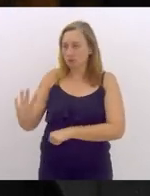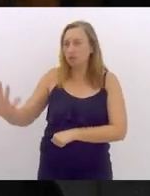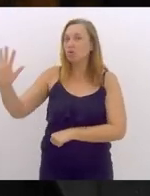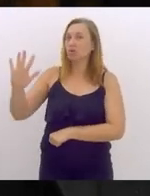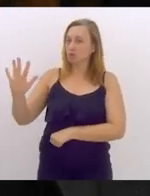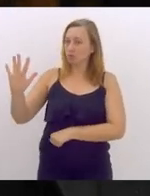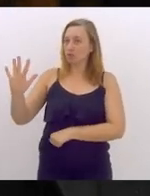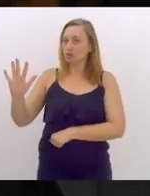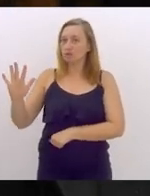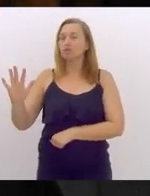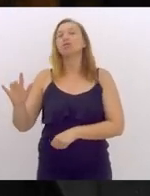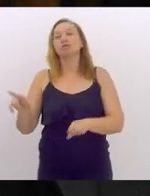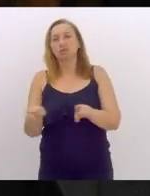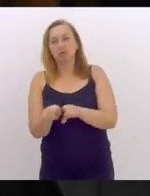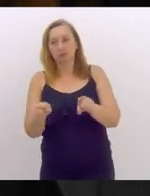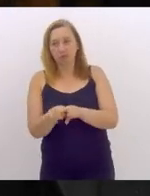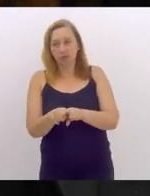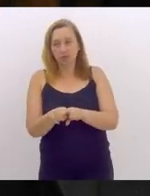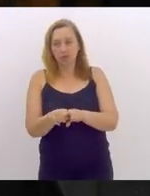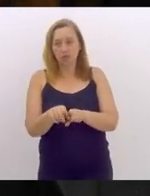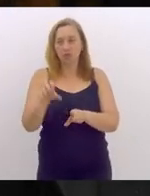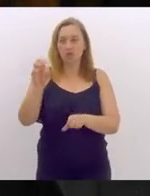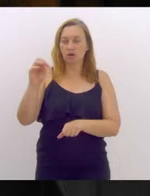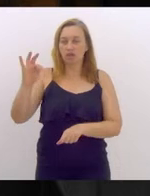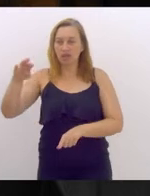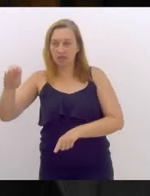e do oriente médio